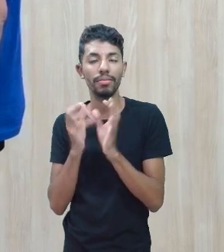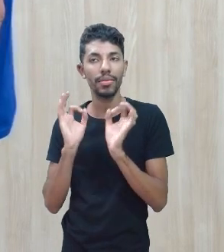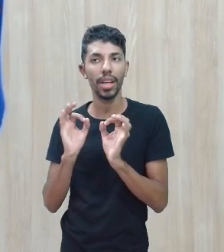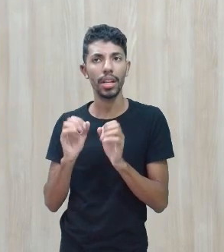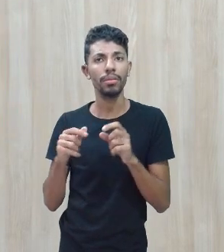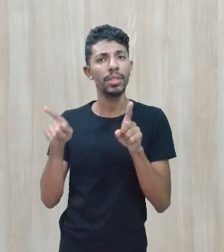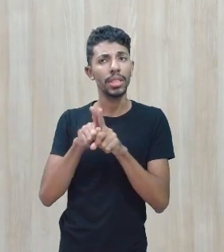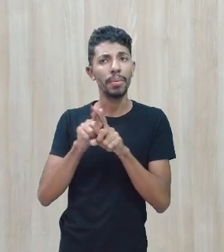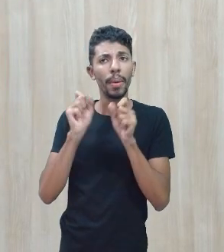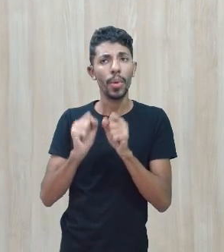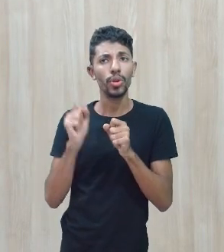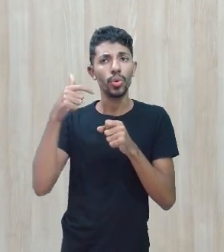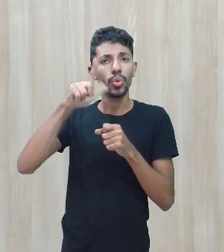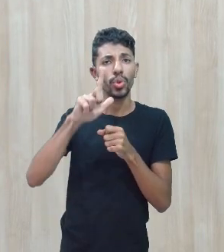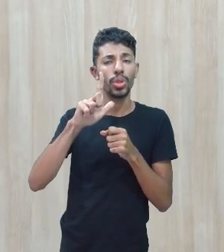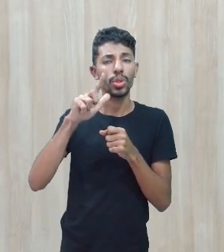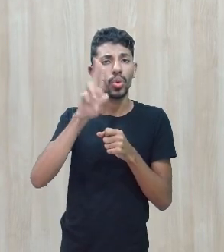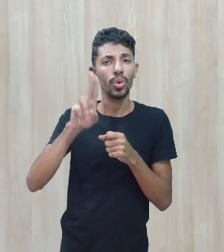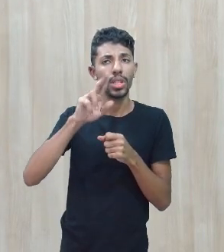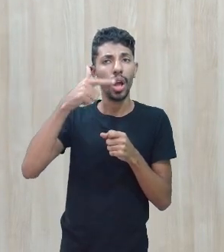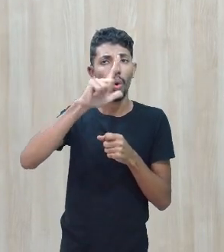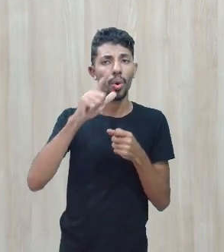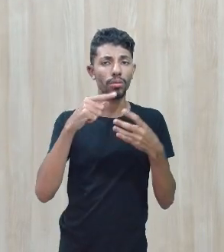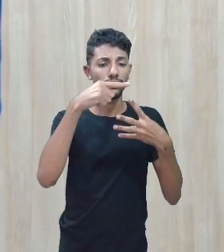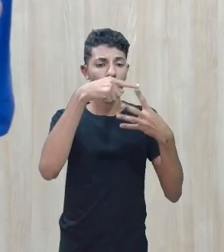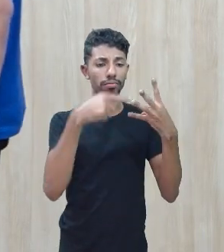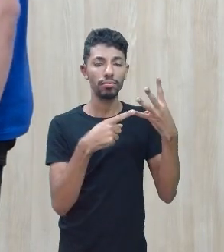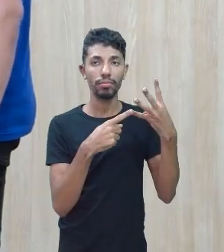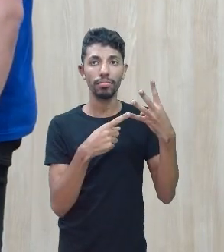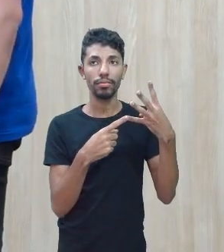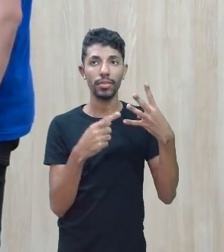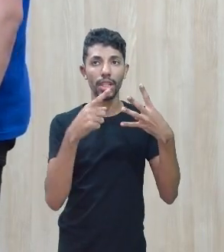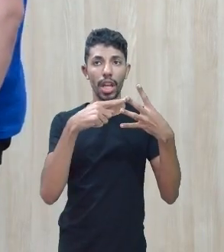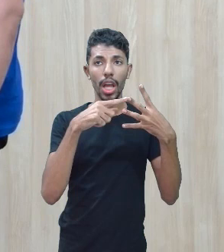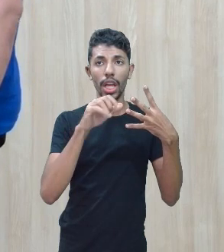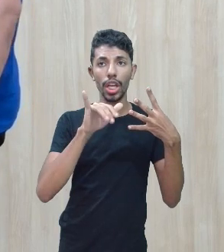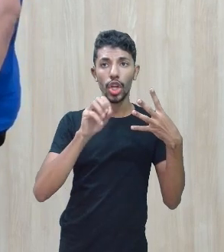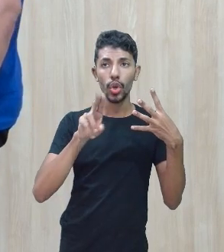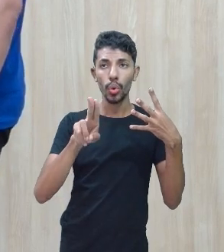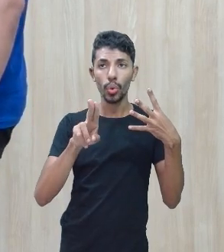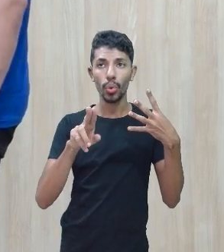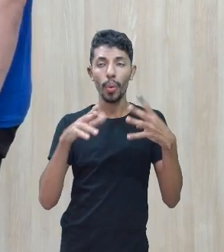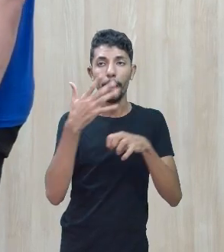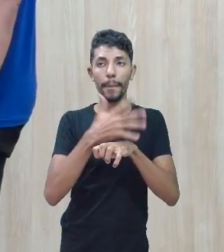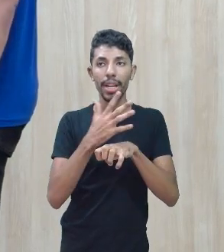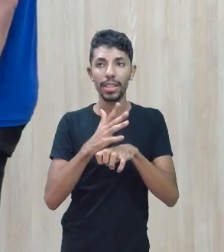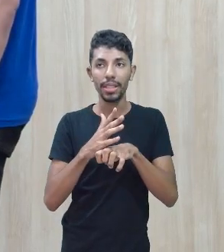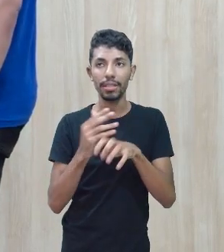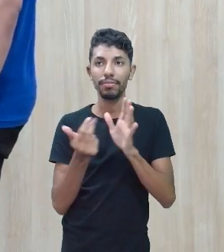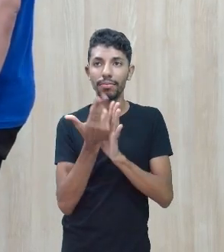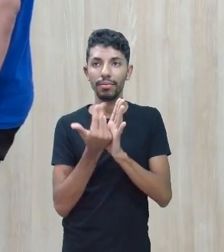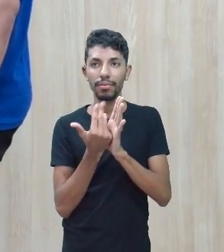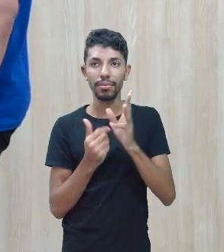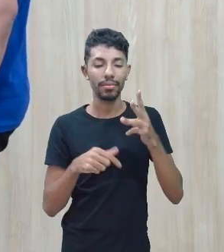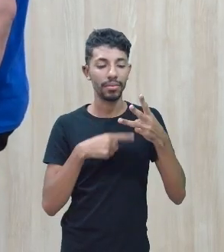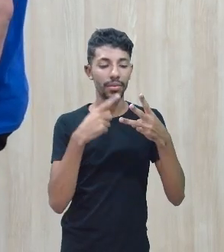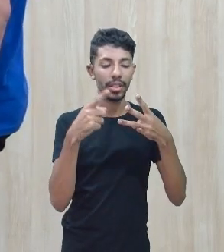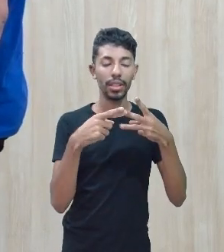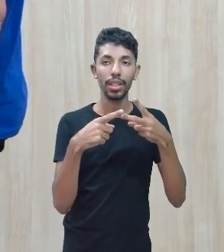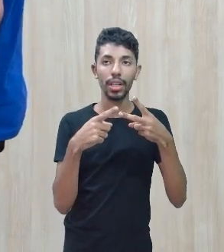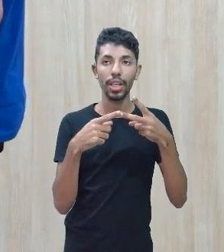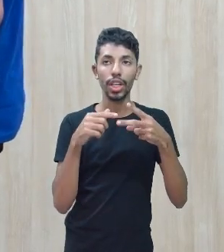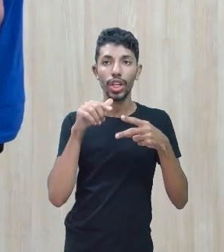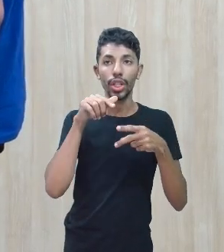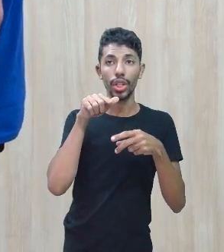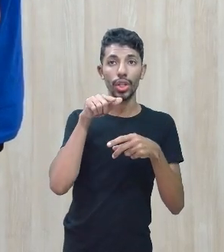fazer com os outros pronomes também. You practice drawing, you do drawing, you